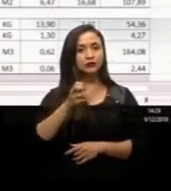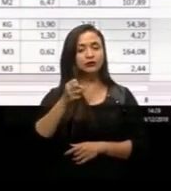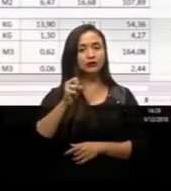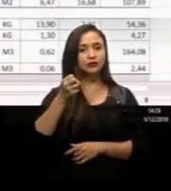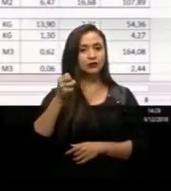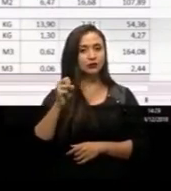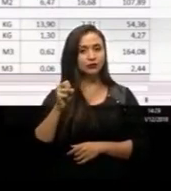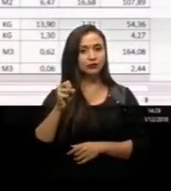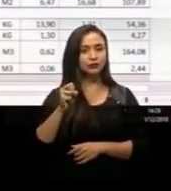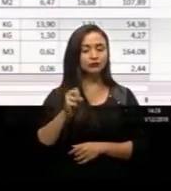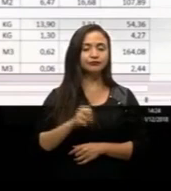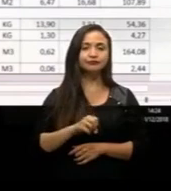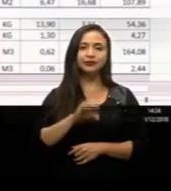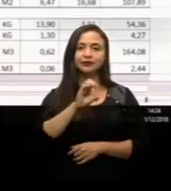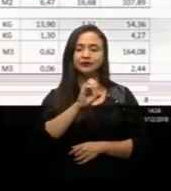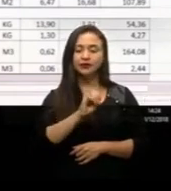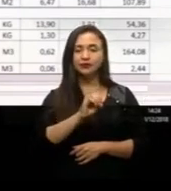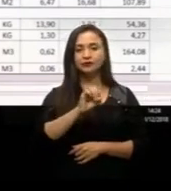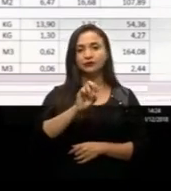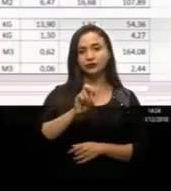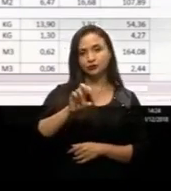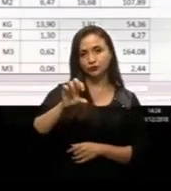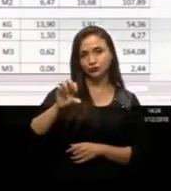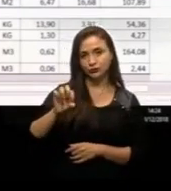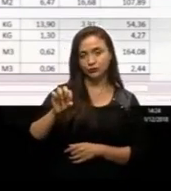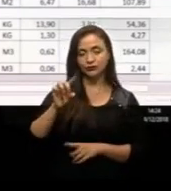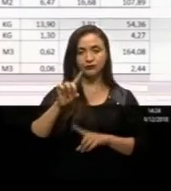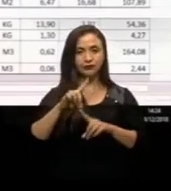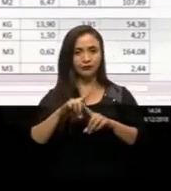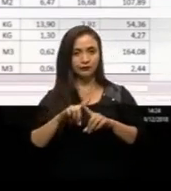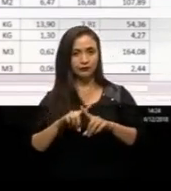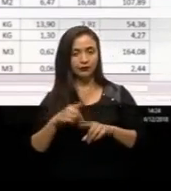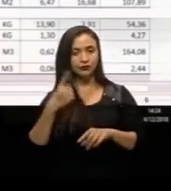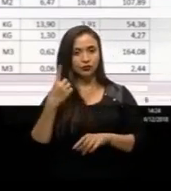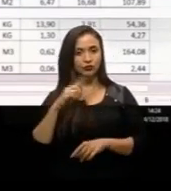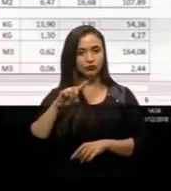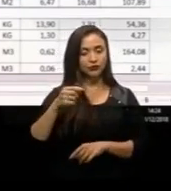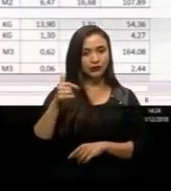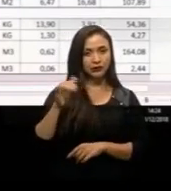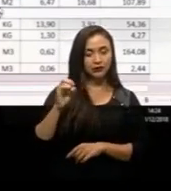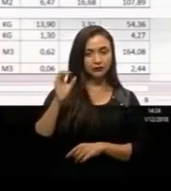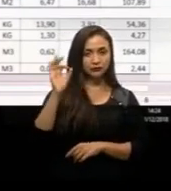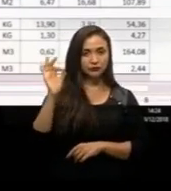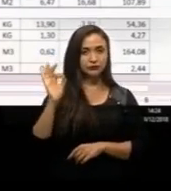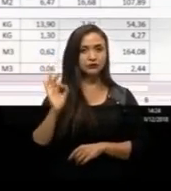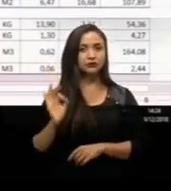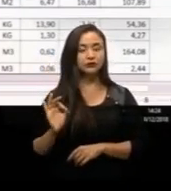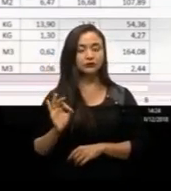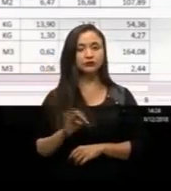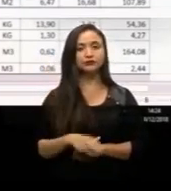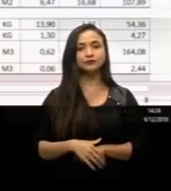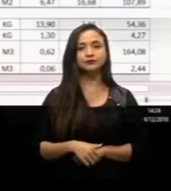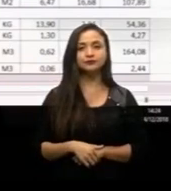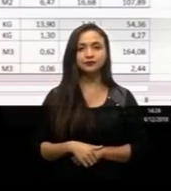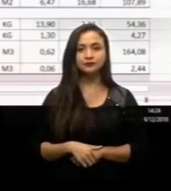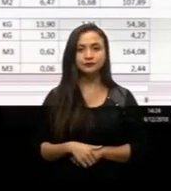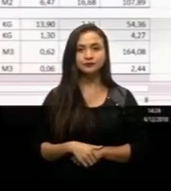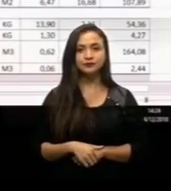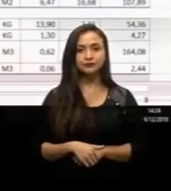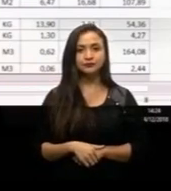0,588, aqui, 0,59 vezes 1,10% do meu aço,